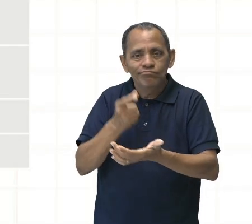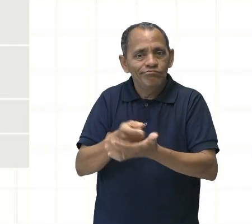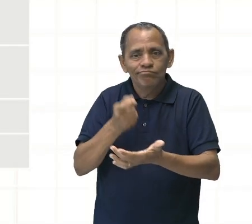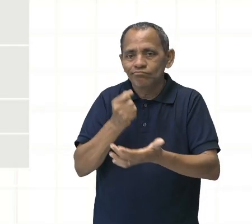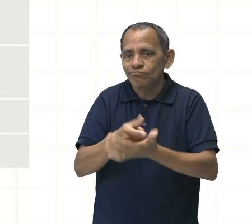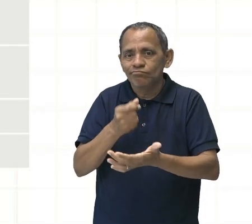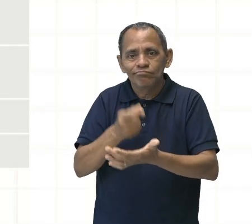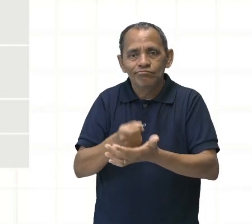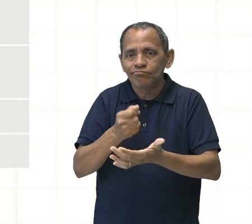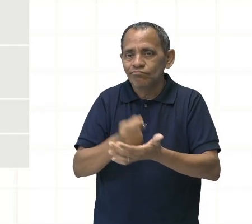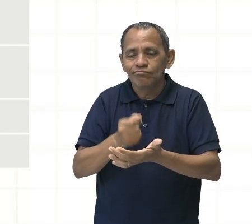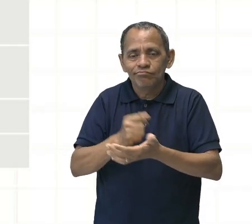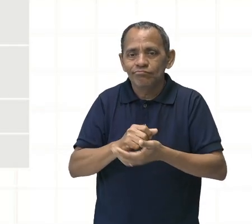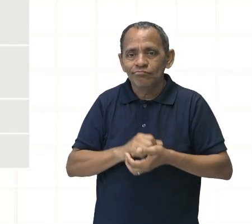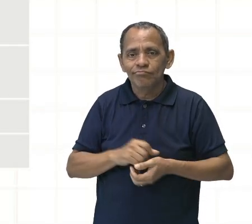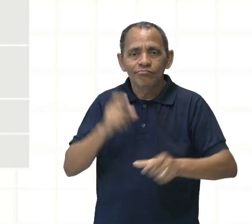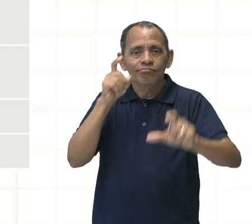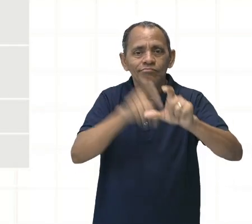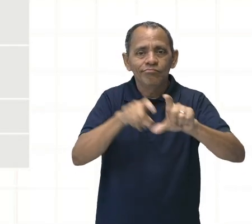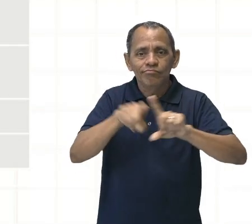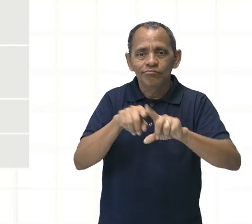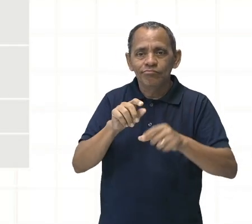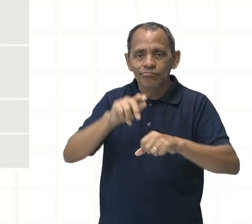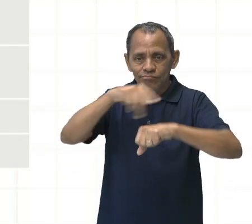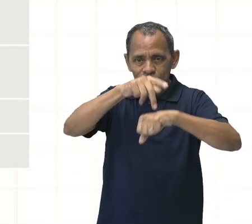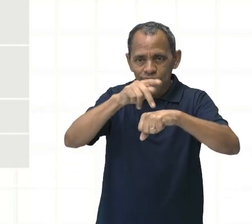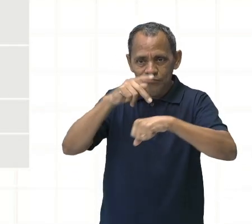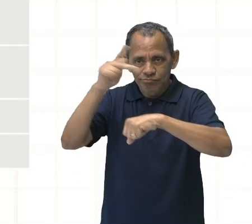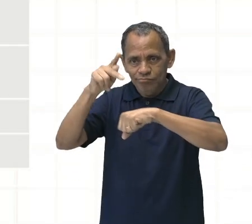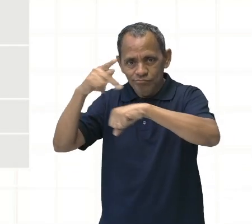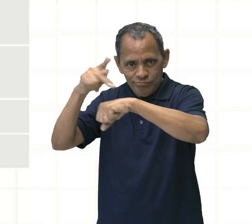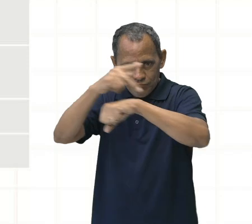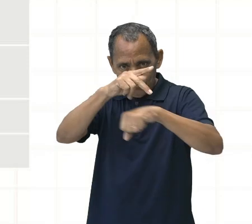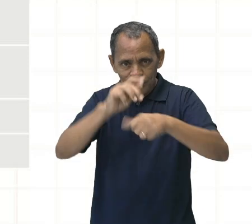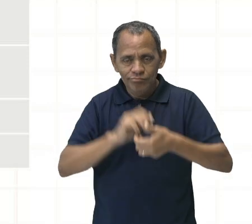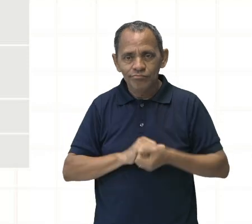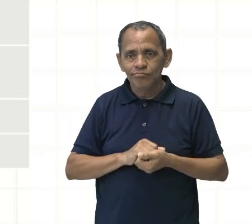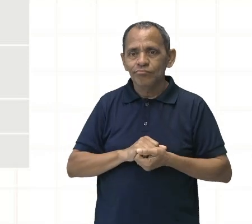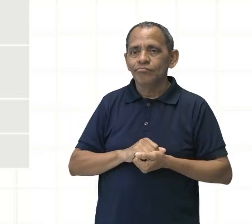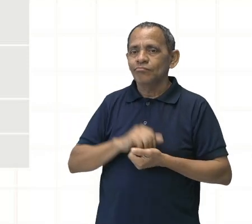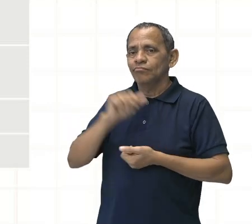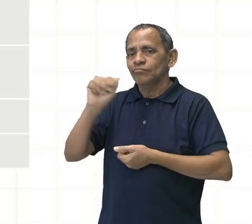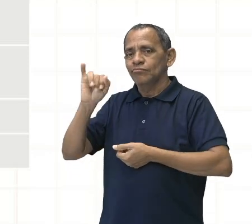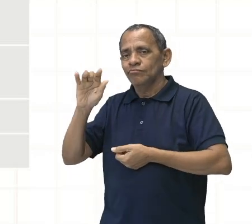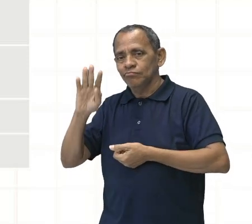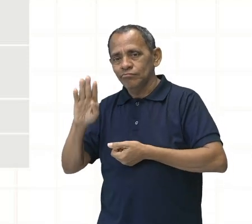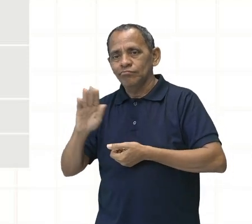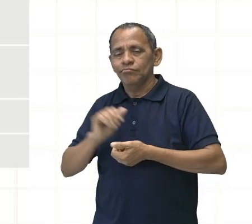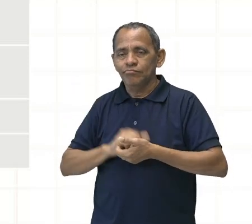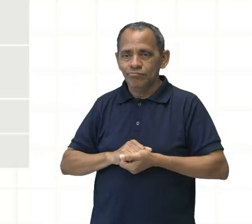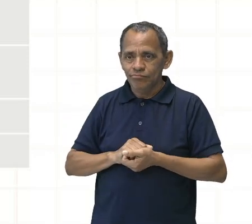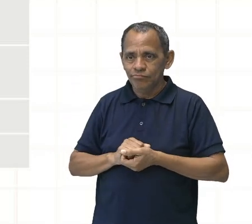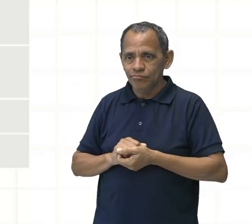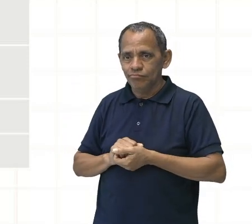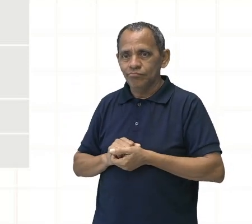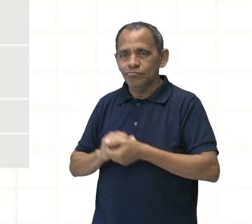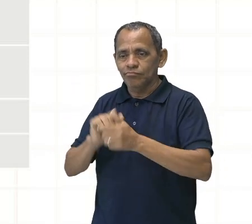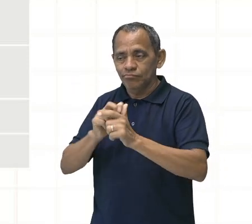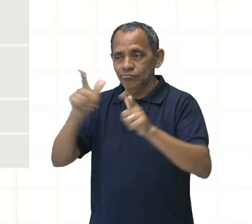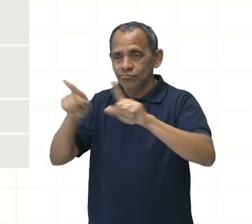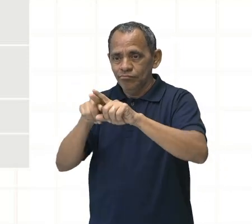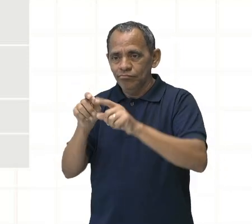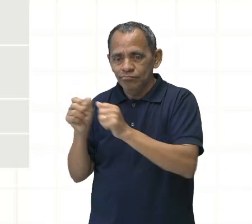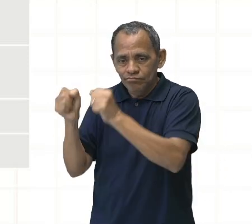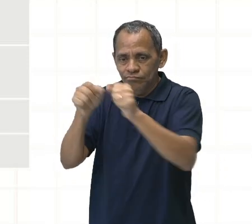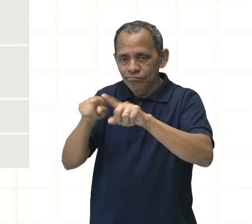ideia da ANL, enquanto a AIB buscava aumento da força do Estado, além de